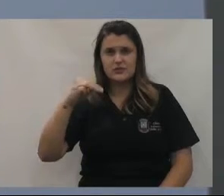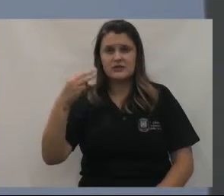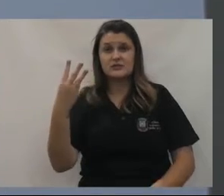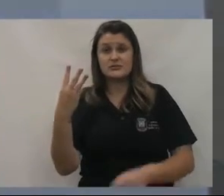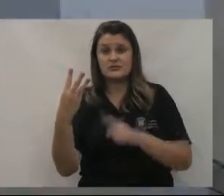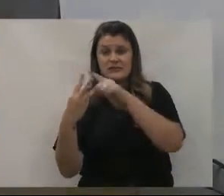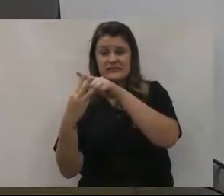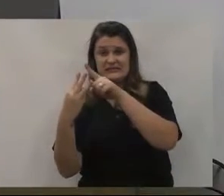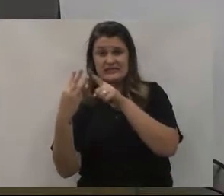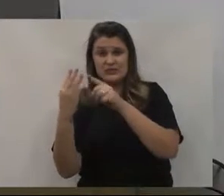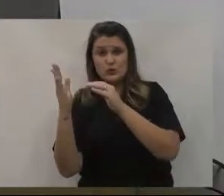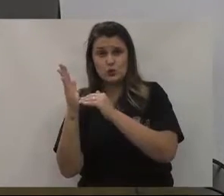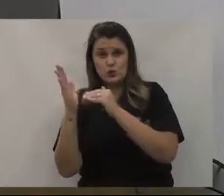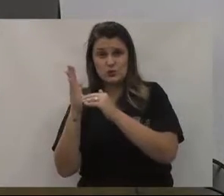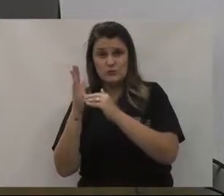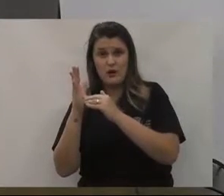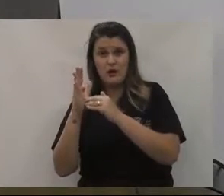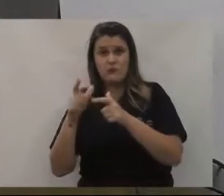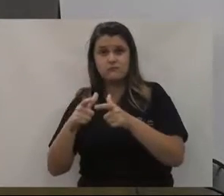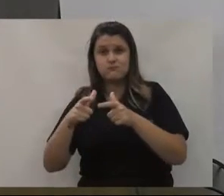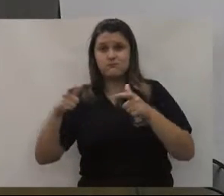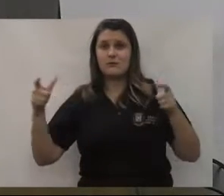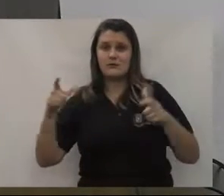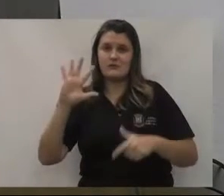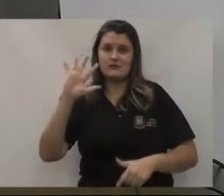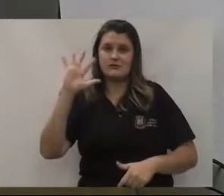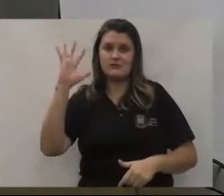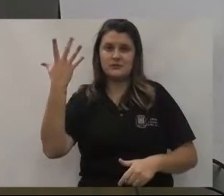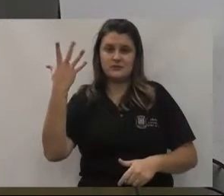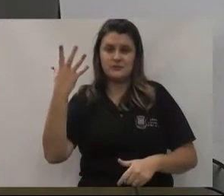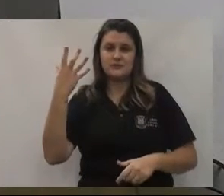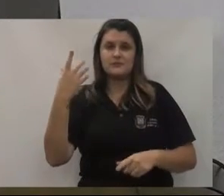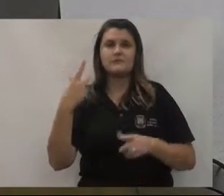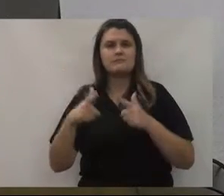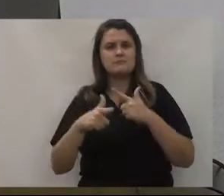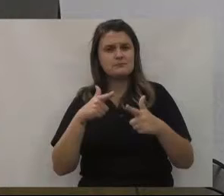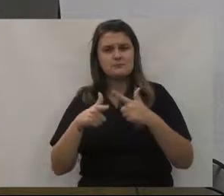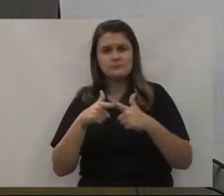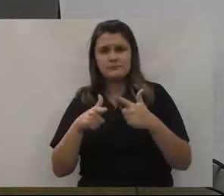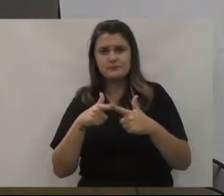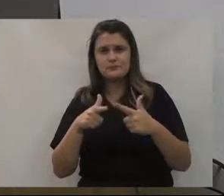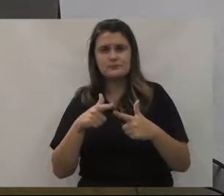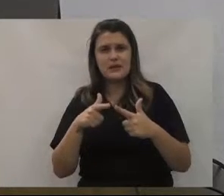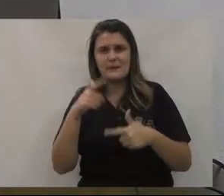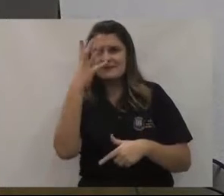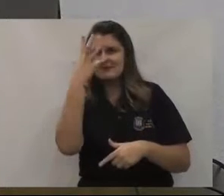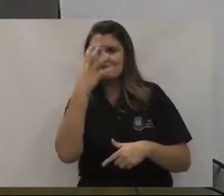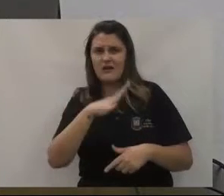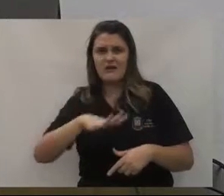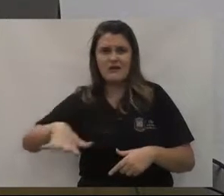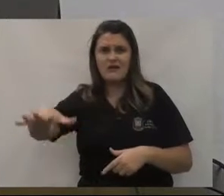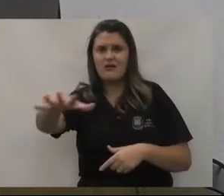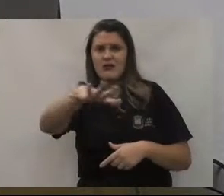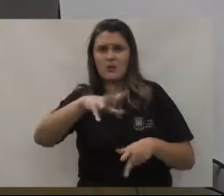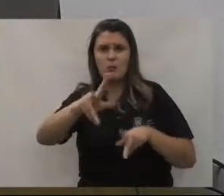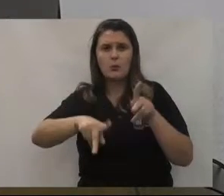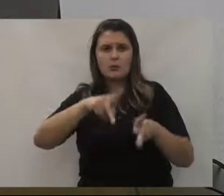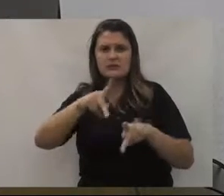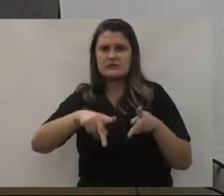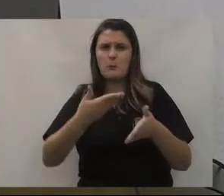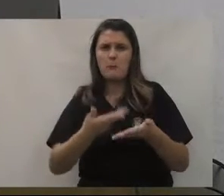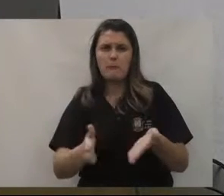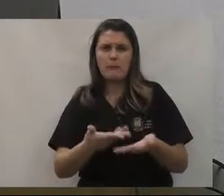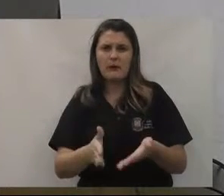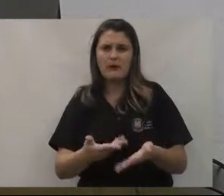3 enchentes foram as maiores que nós tivemos aqui, dando um problema sério para a população, um prejuízo